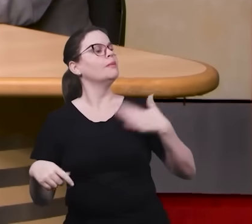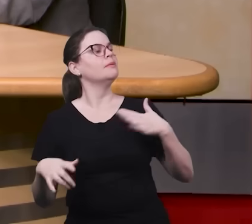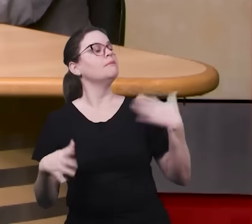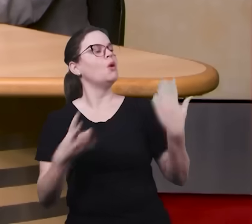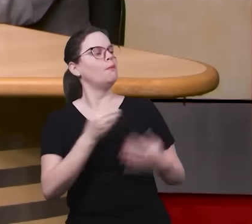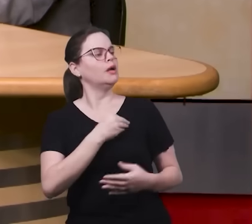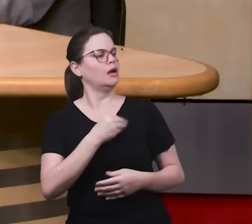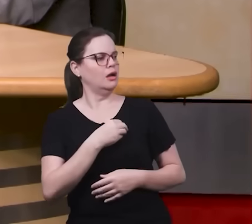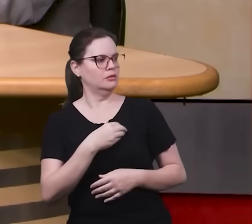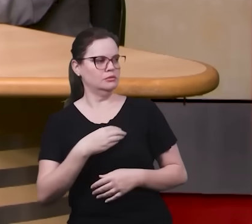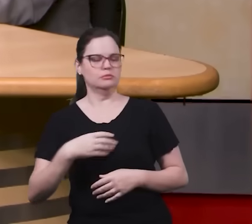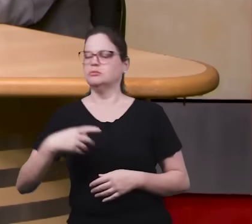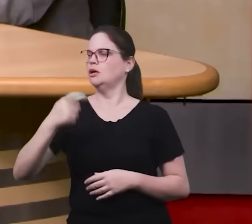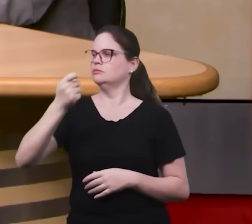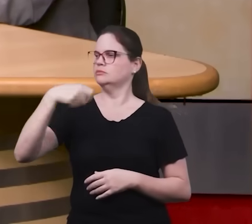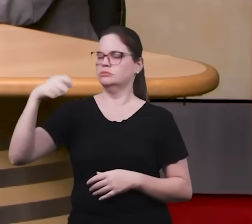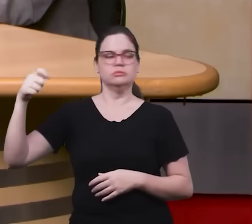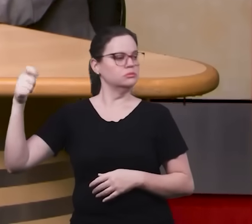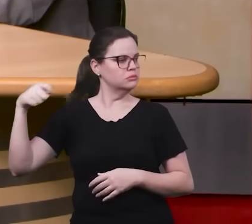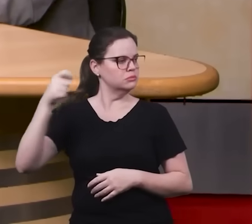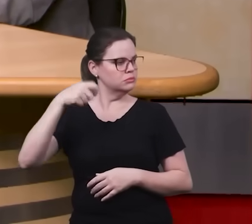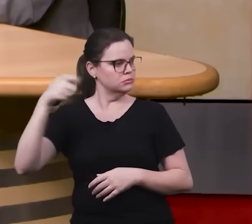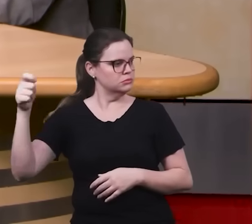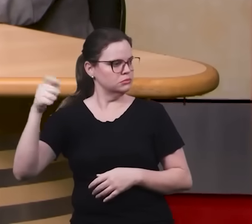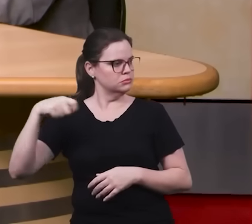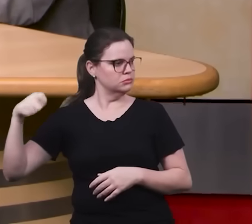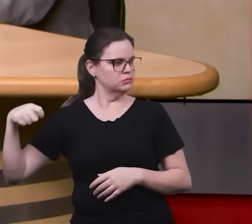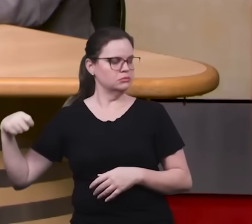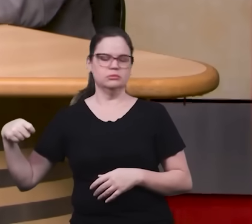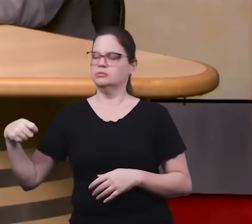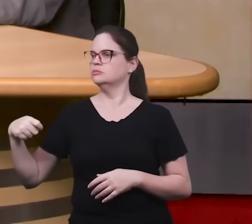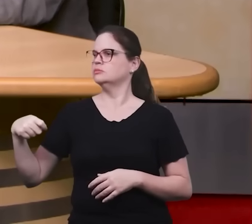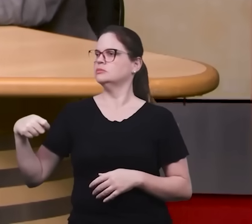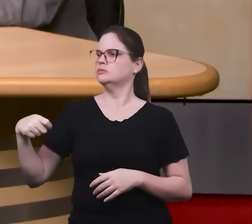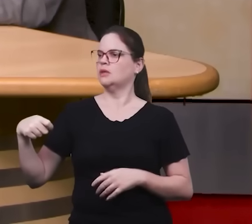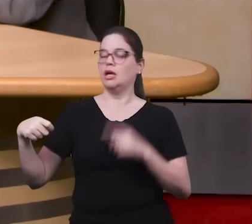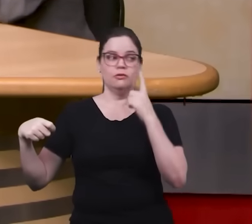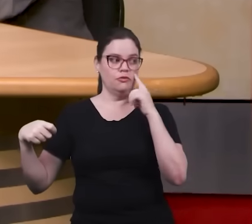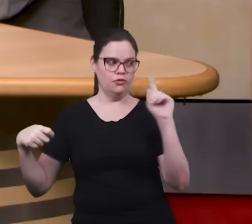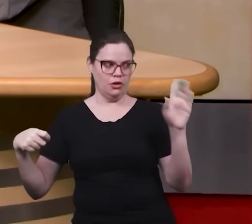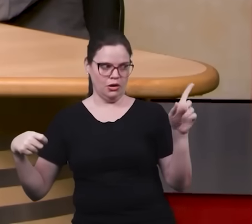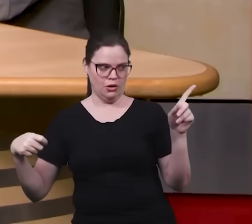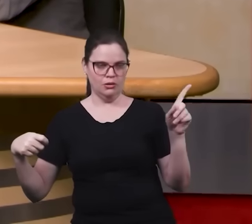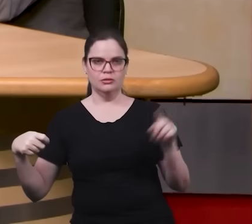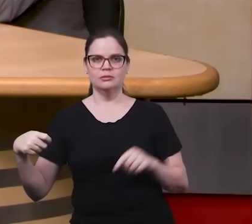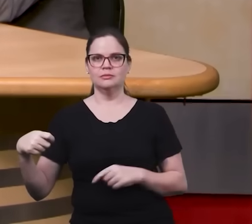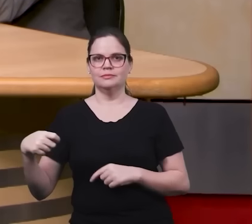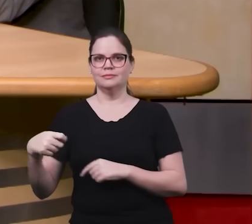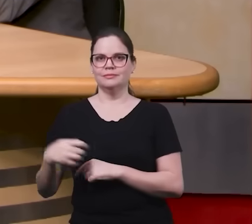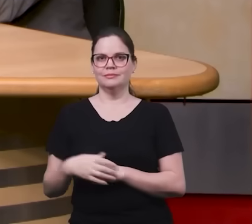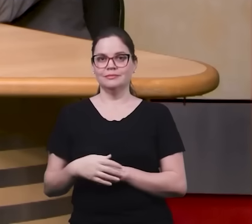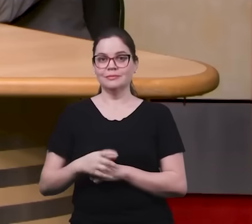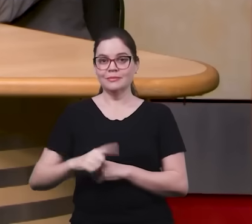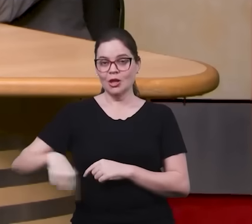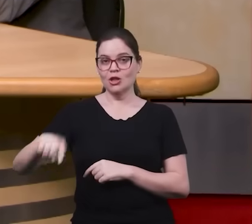dele. Ele anotou, tudo bem. São esses. Aí ele foi embaixo e escreveu assim: olha só, e isso nós pregamos e as pessoas às vezes